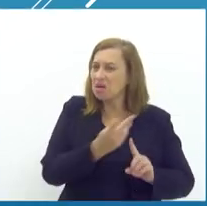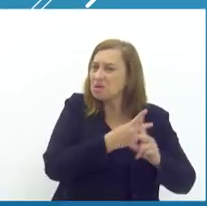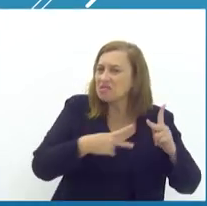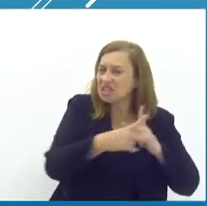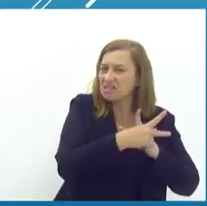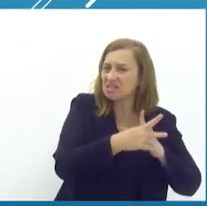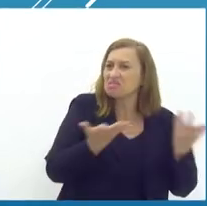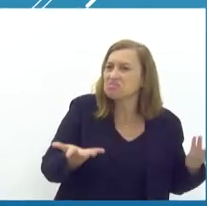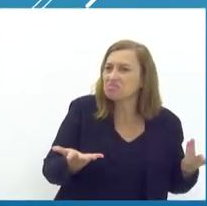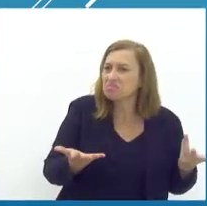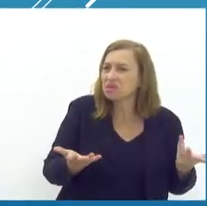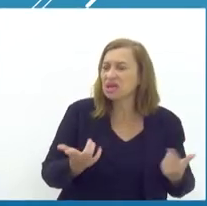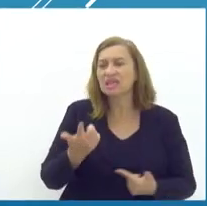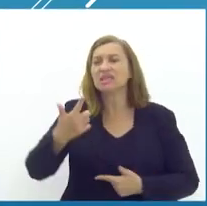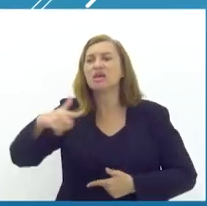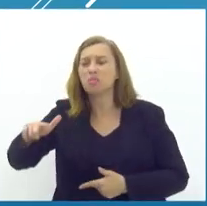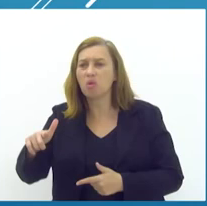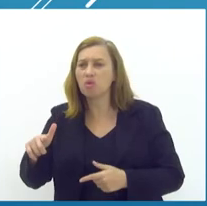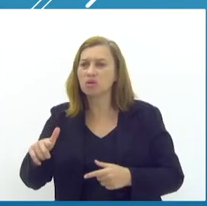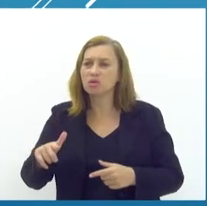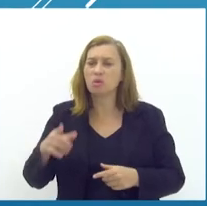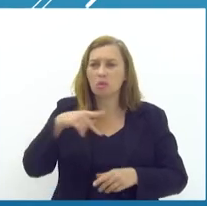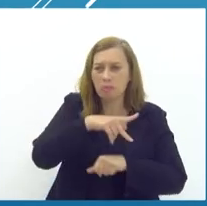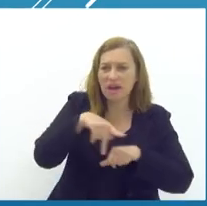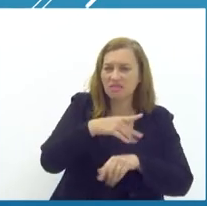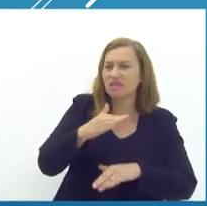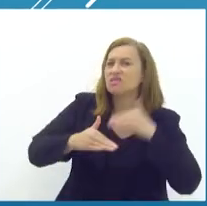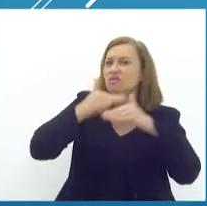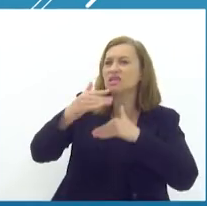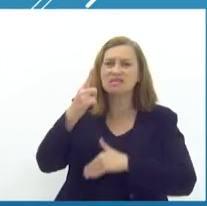deficitária e depois ela o país vai bombar